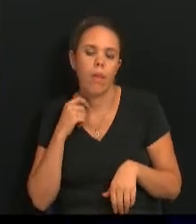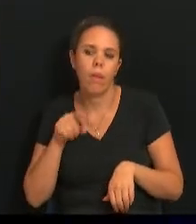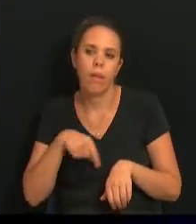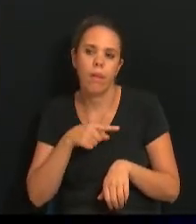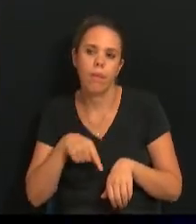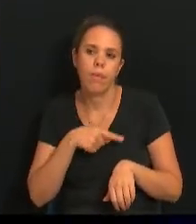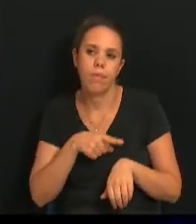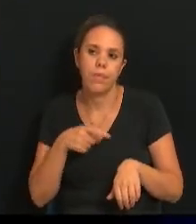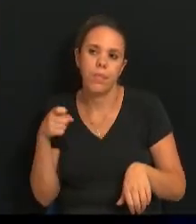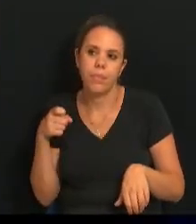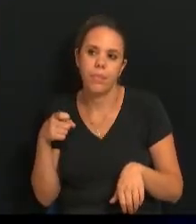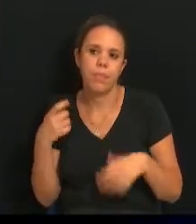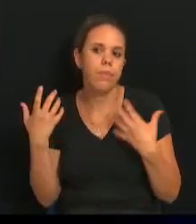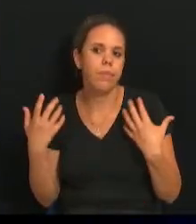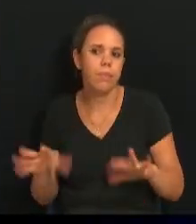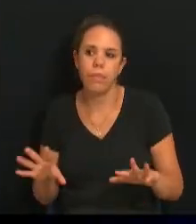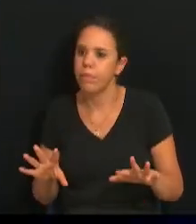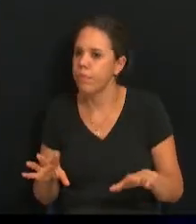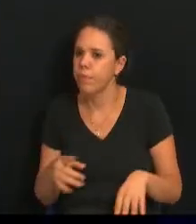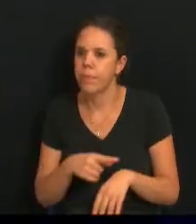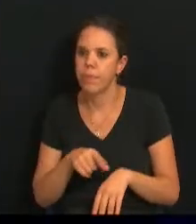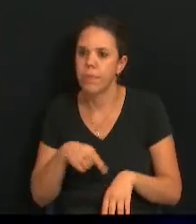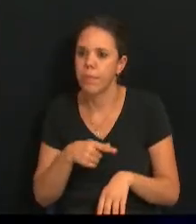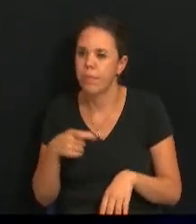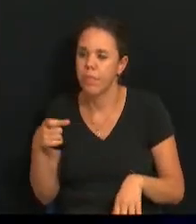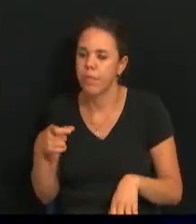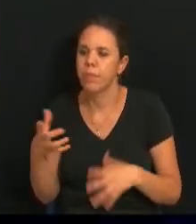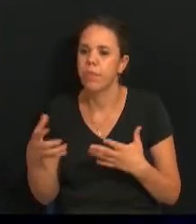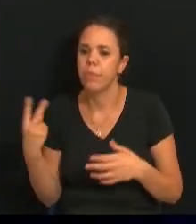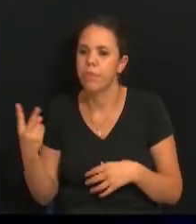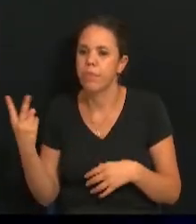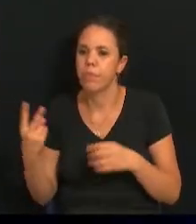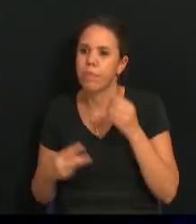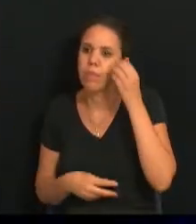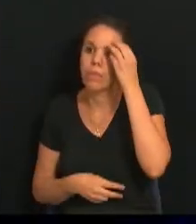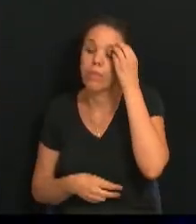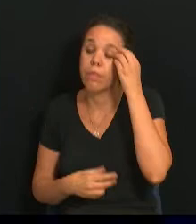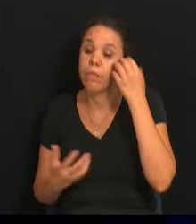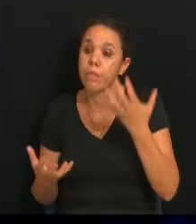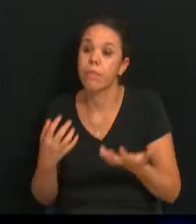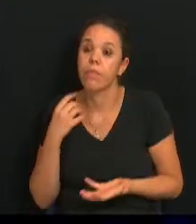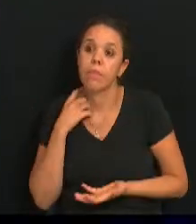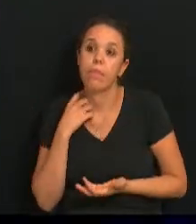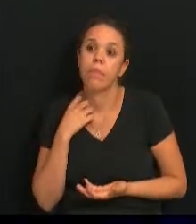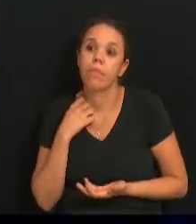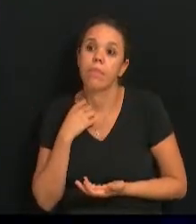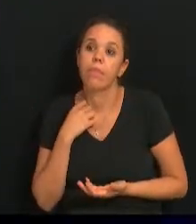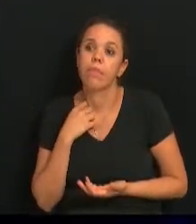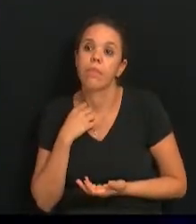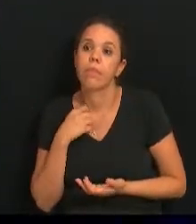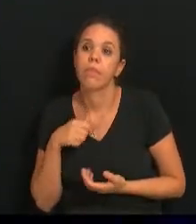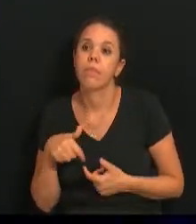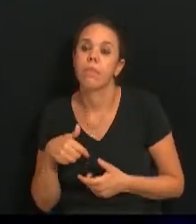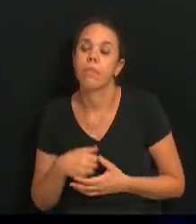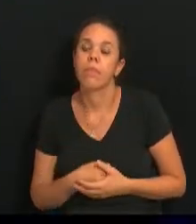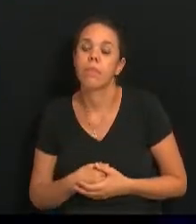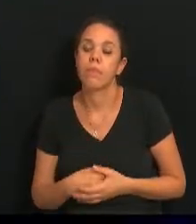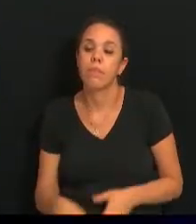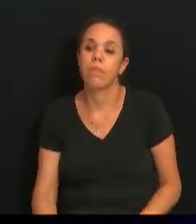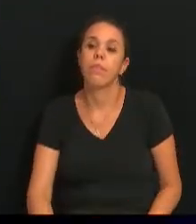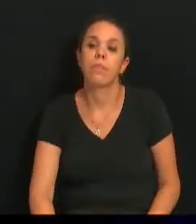extras. Nós não queremos horas extras, nós queremos ser valorizadas, nós queremos ser valorizadas